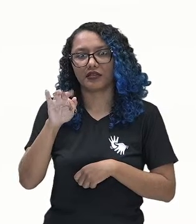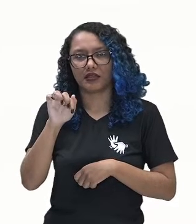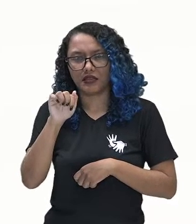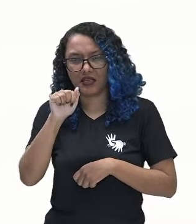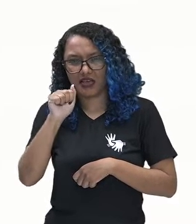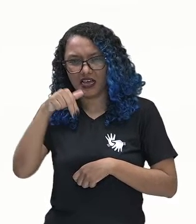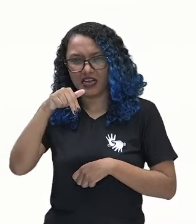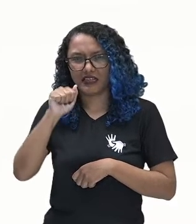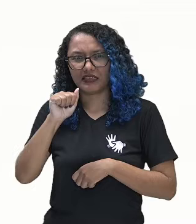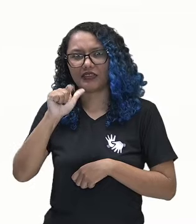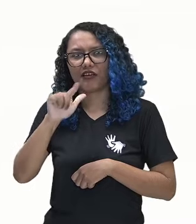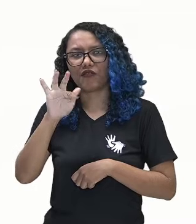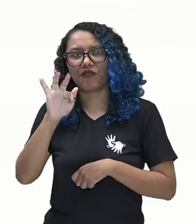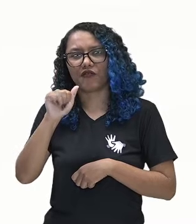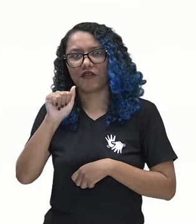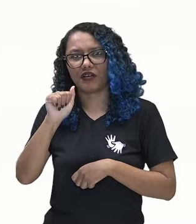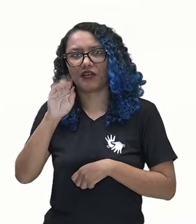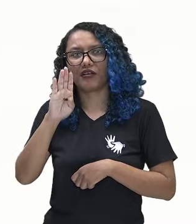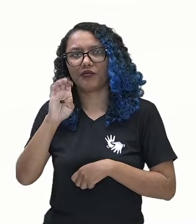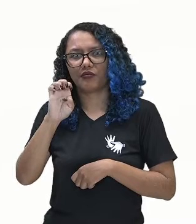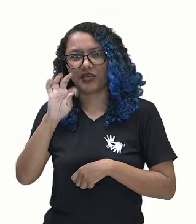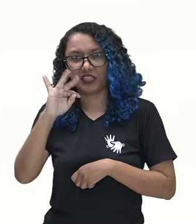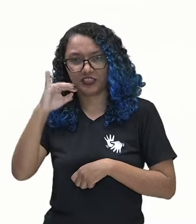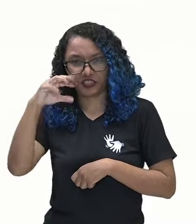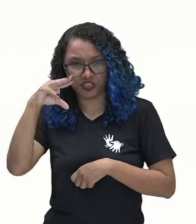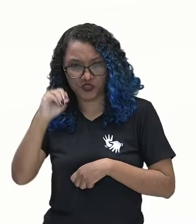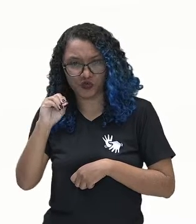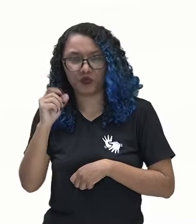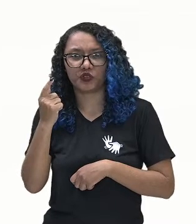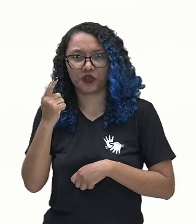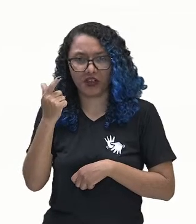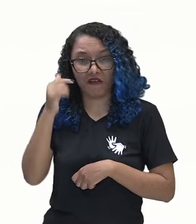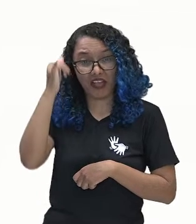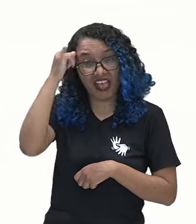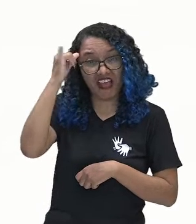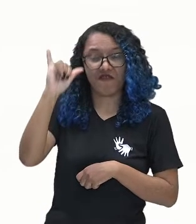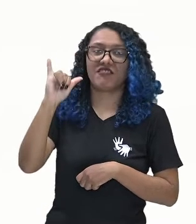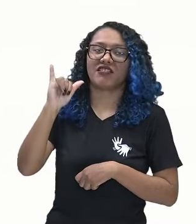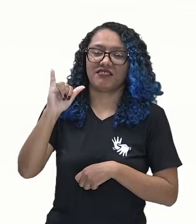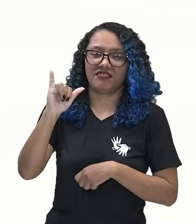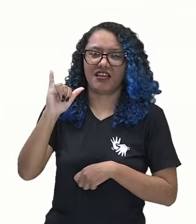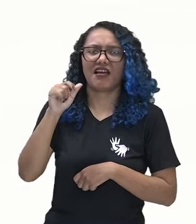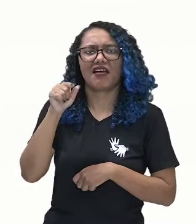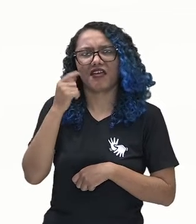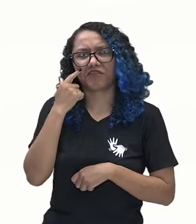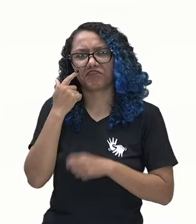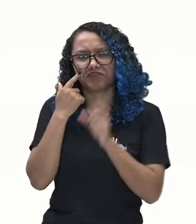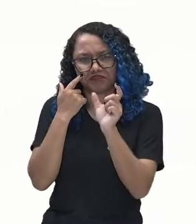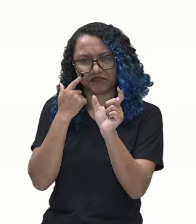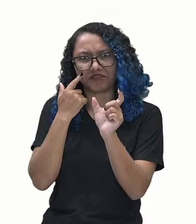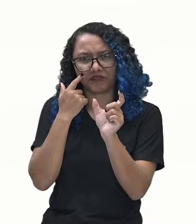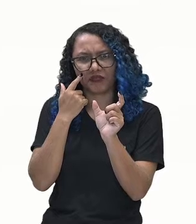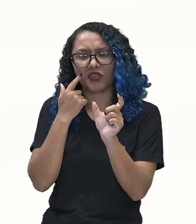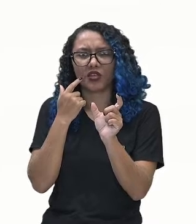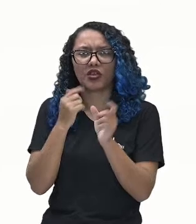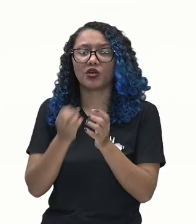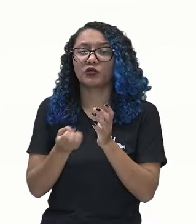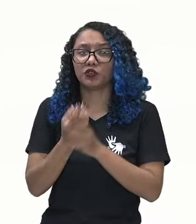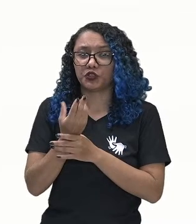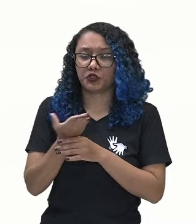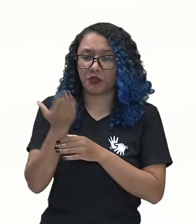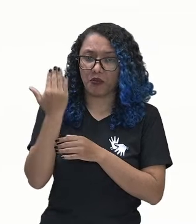o analfabetismo geográfico, né? Um termo que surgiu ali em meados do século XX nos Estados Unidos, o